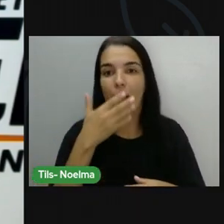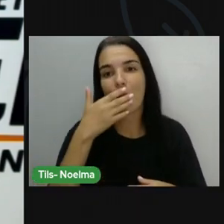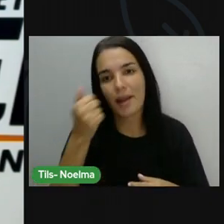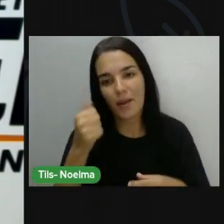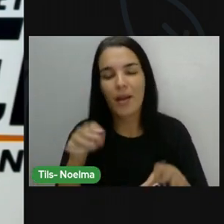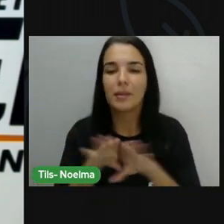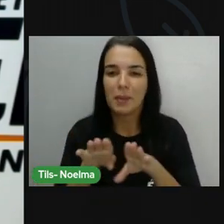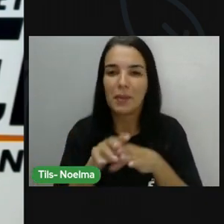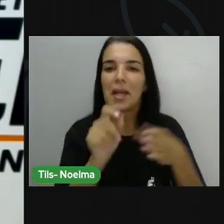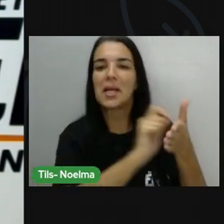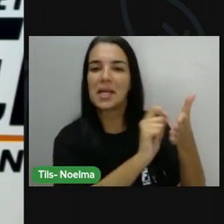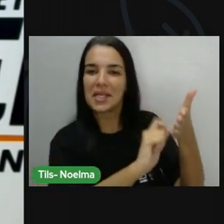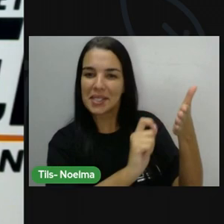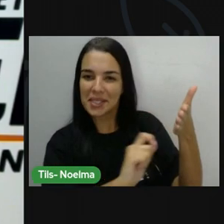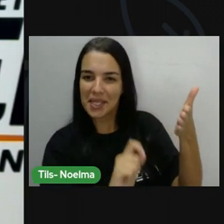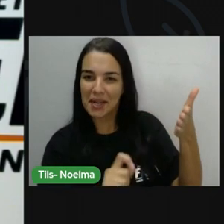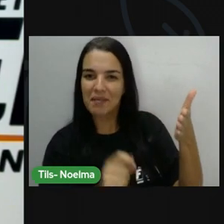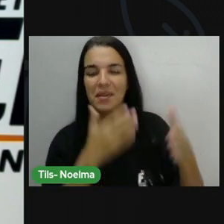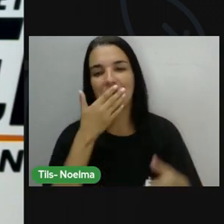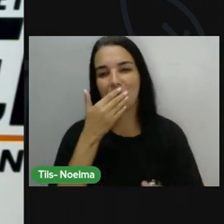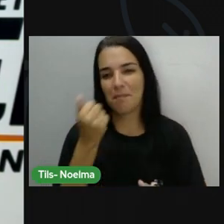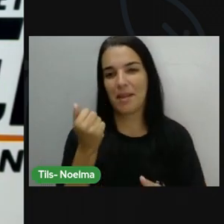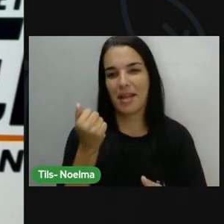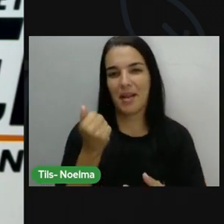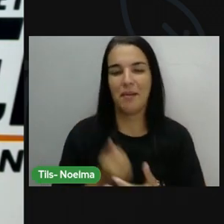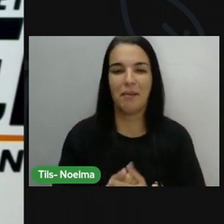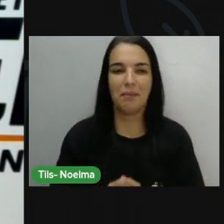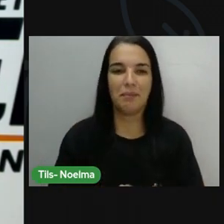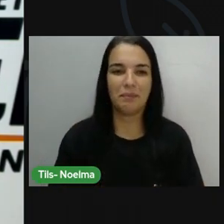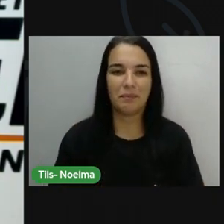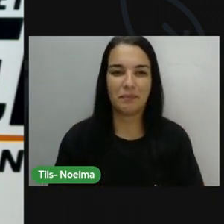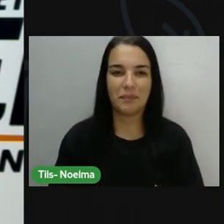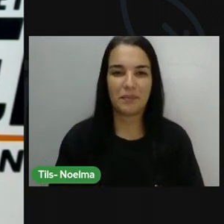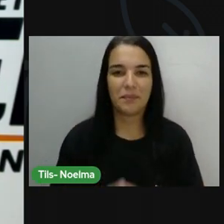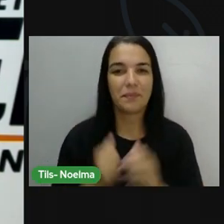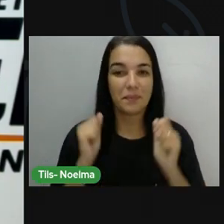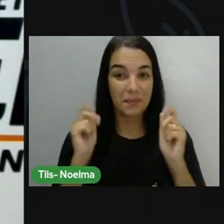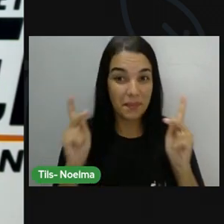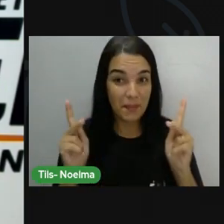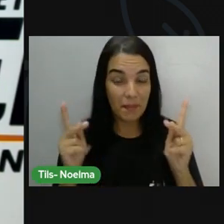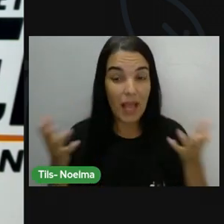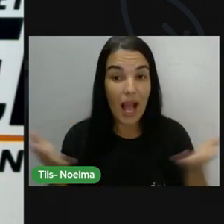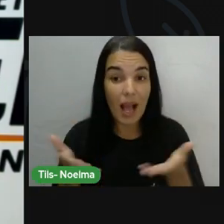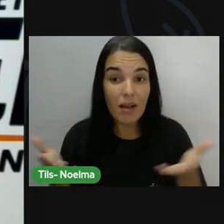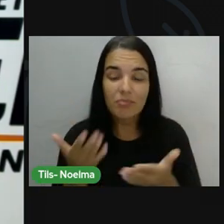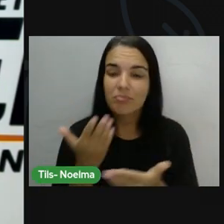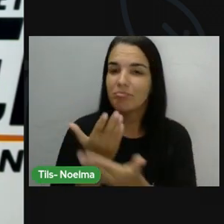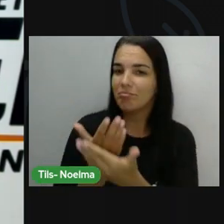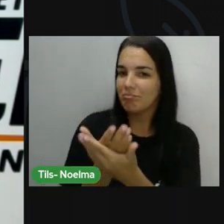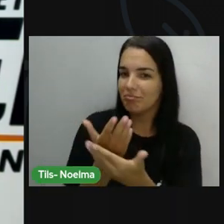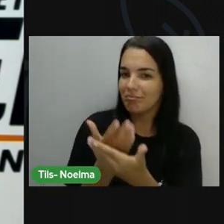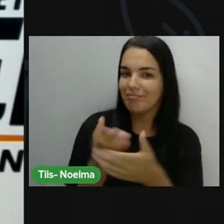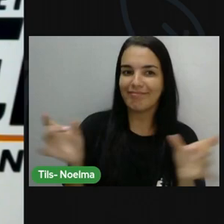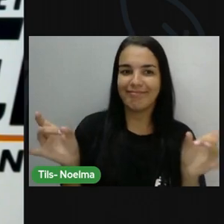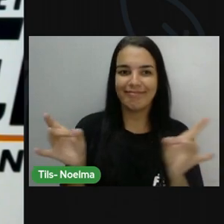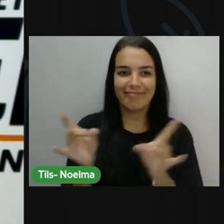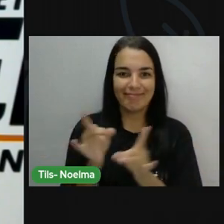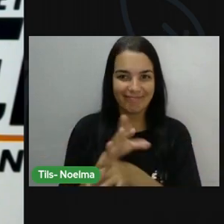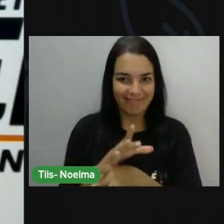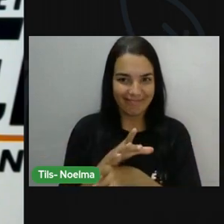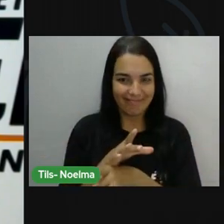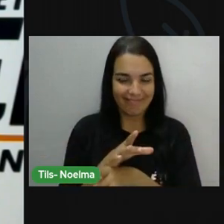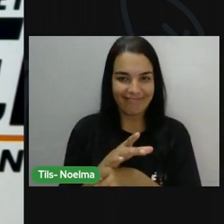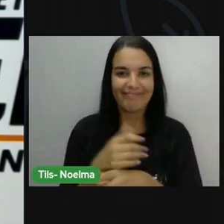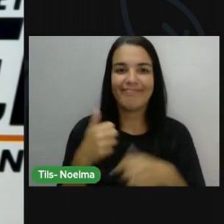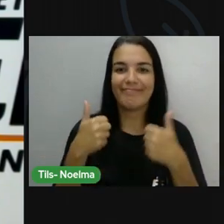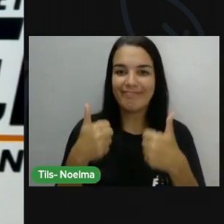vão também aprender a escrever melhor, tá bem? A nossa aula, ela se